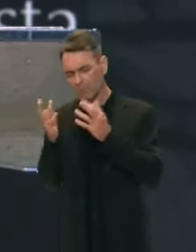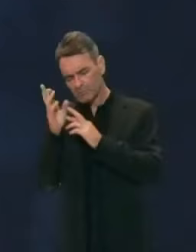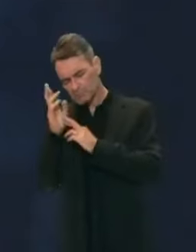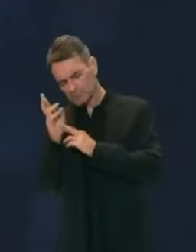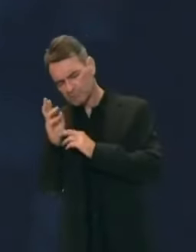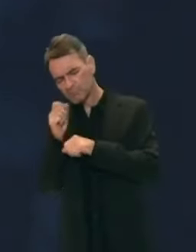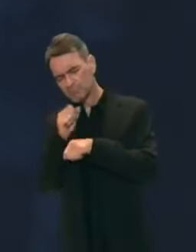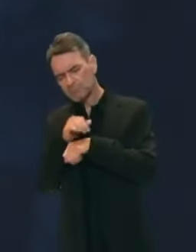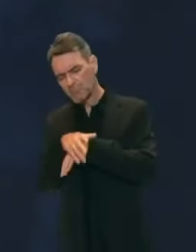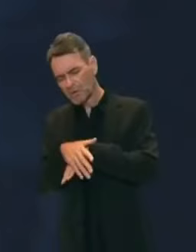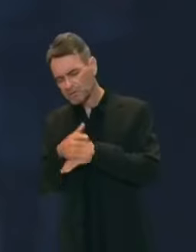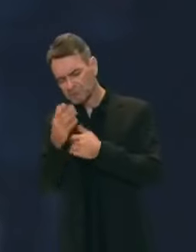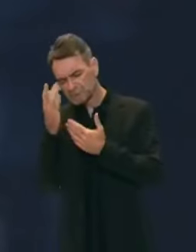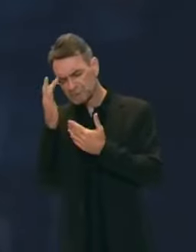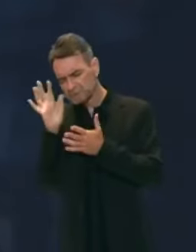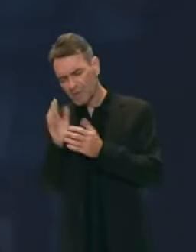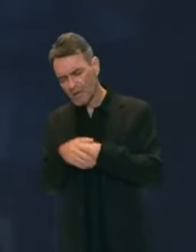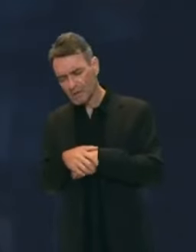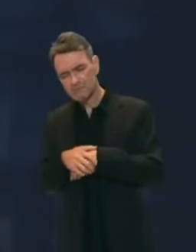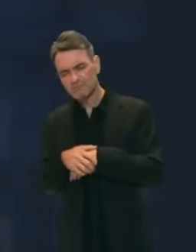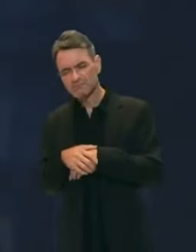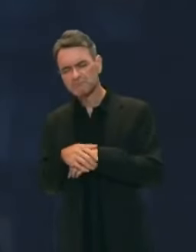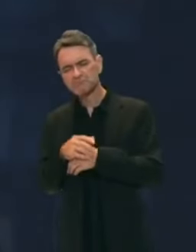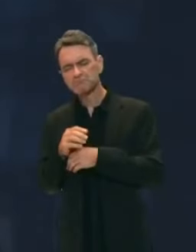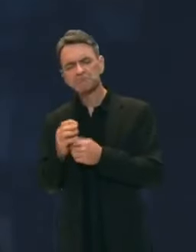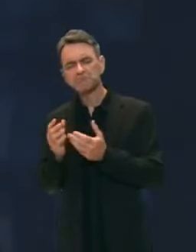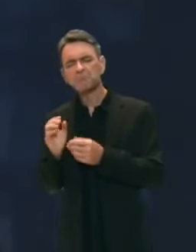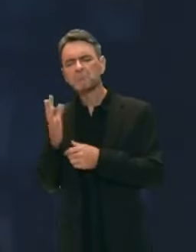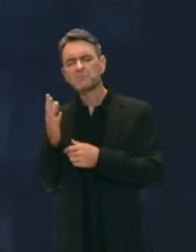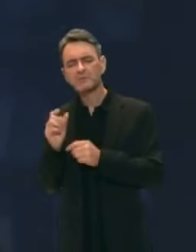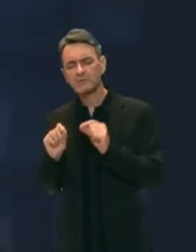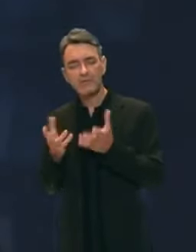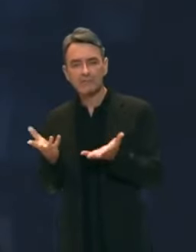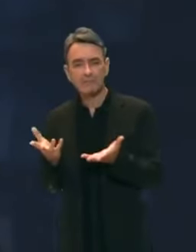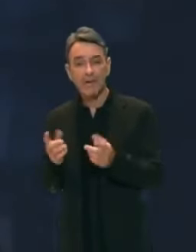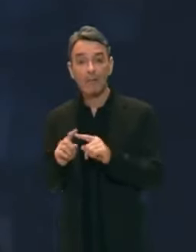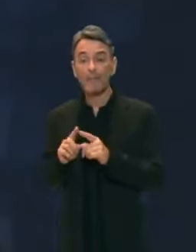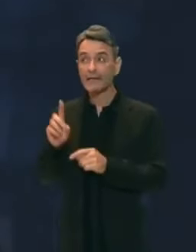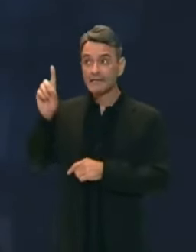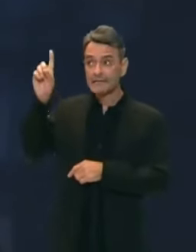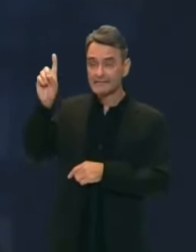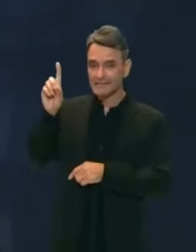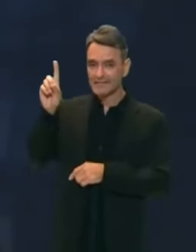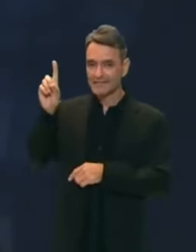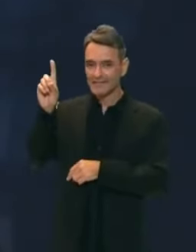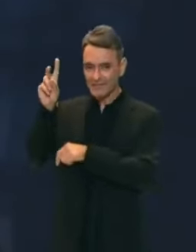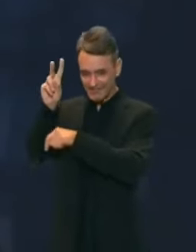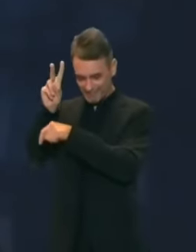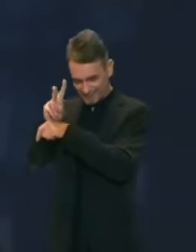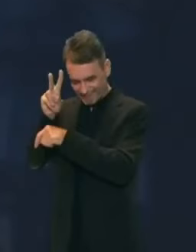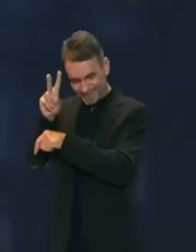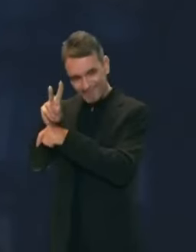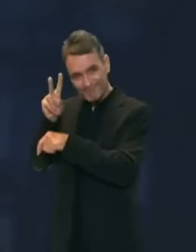durante as horas que você estava com os olhos fechados. Mas Deus estava cuidando de você.